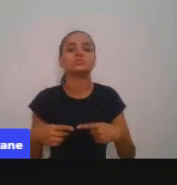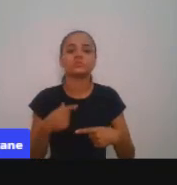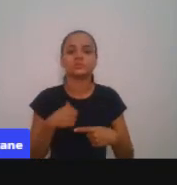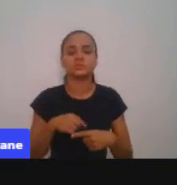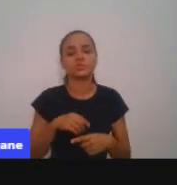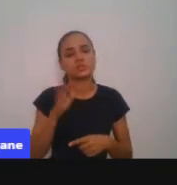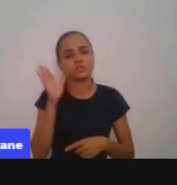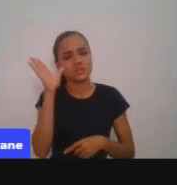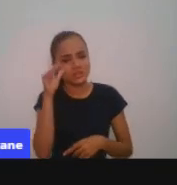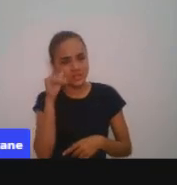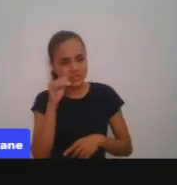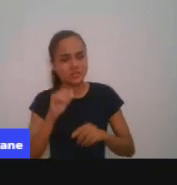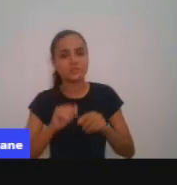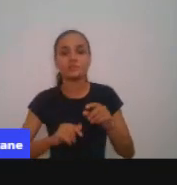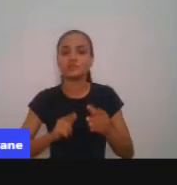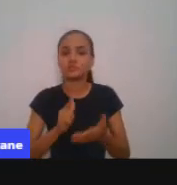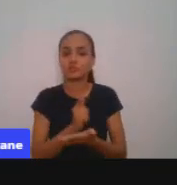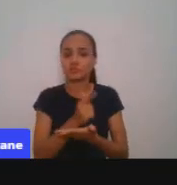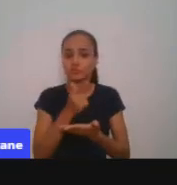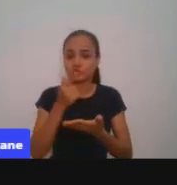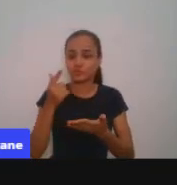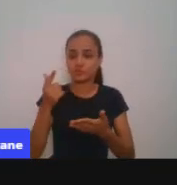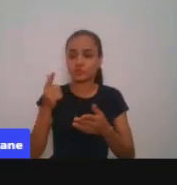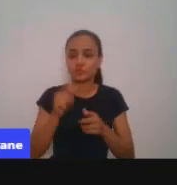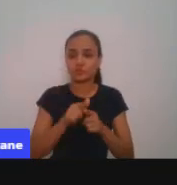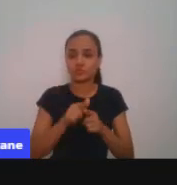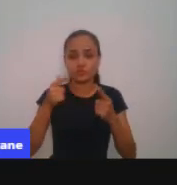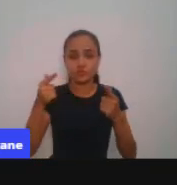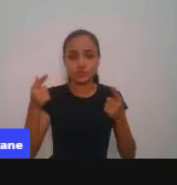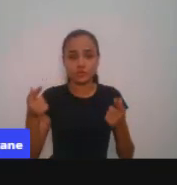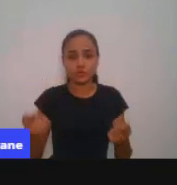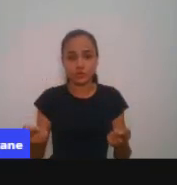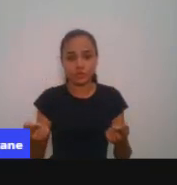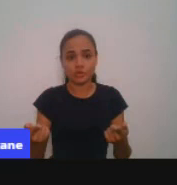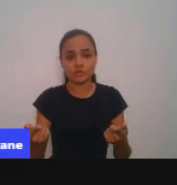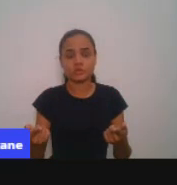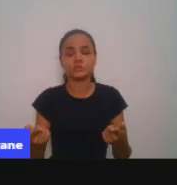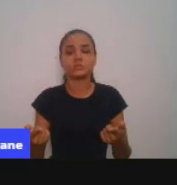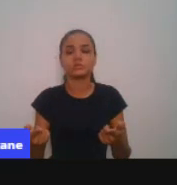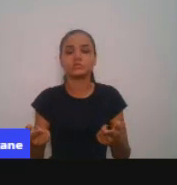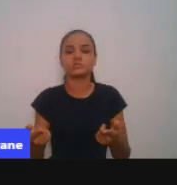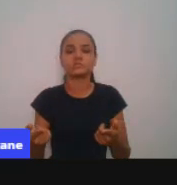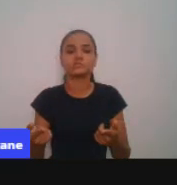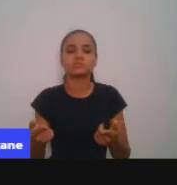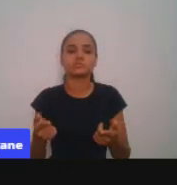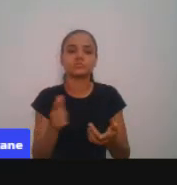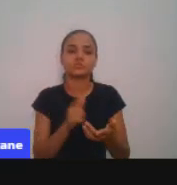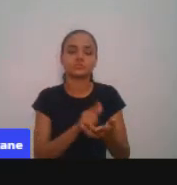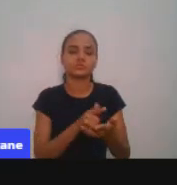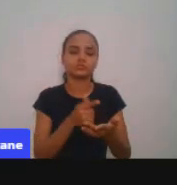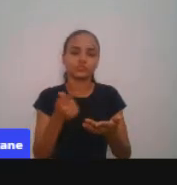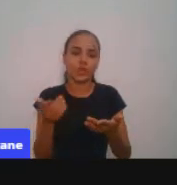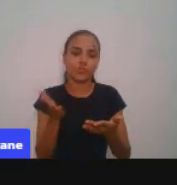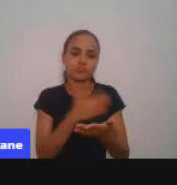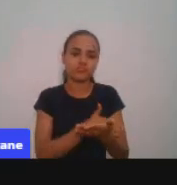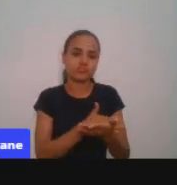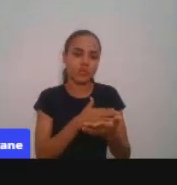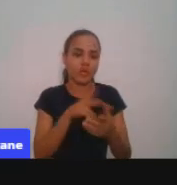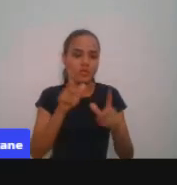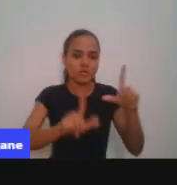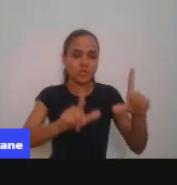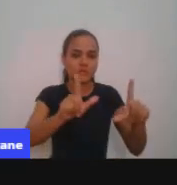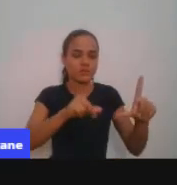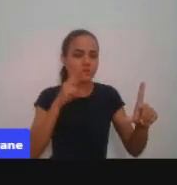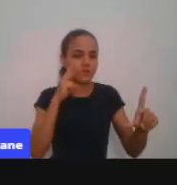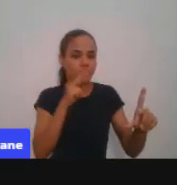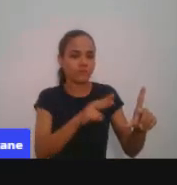dia no nosso estado, então a gente tem muitas famílias que estão enlutadas, nós estamos, muitas vezes, passando por esse